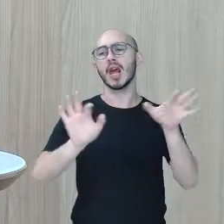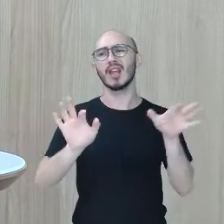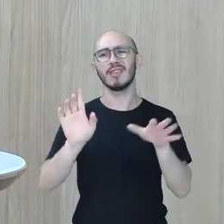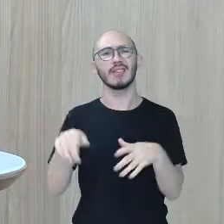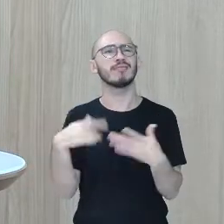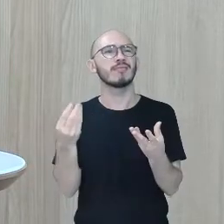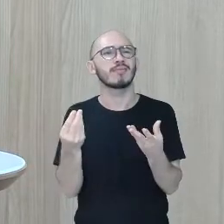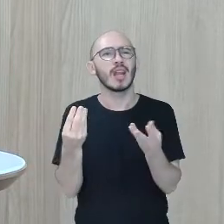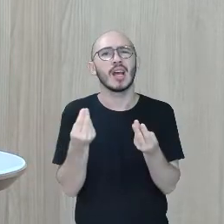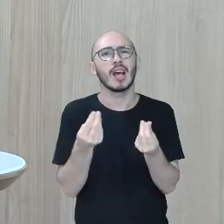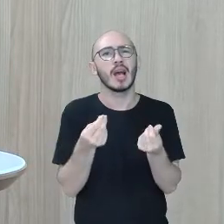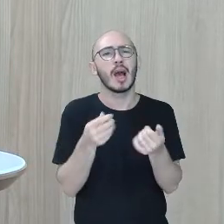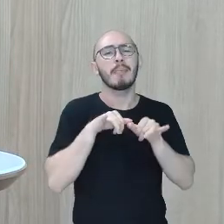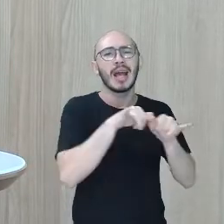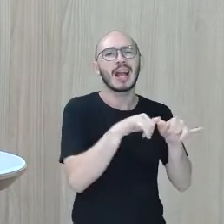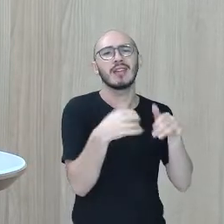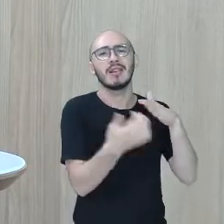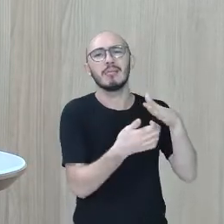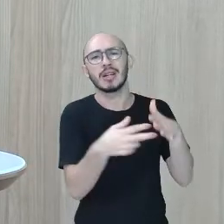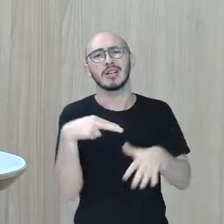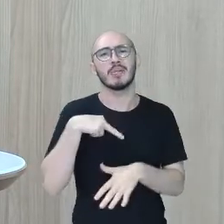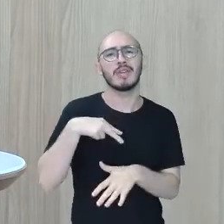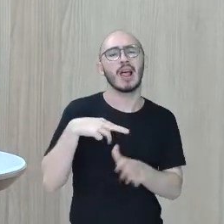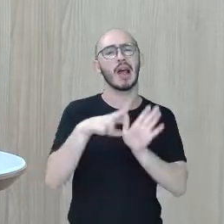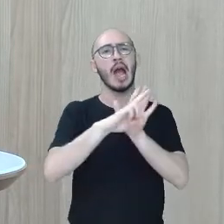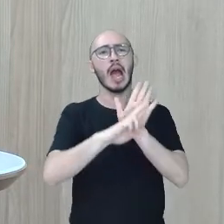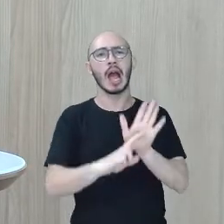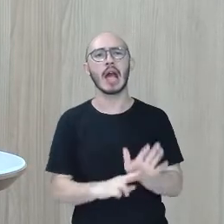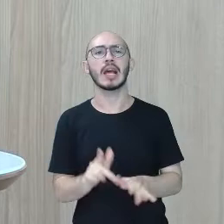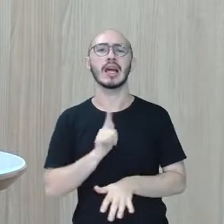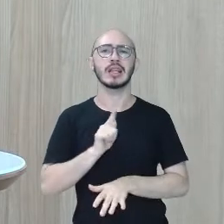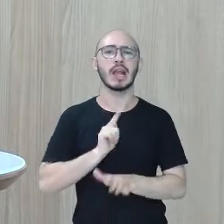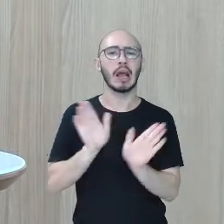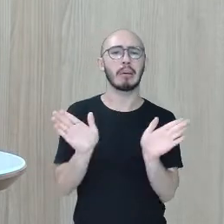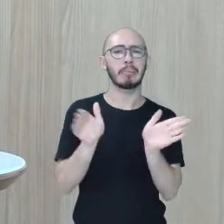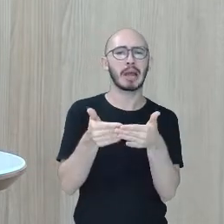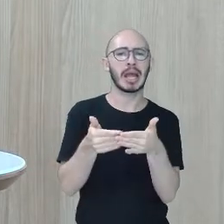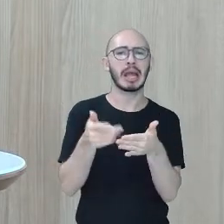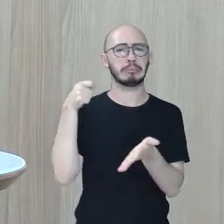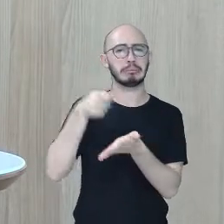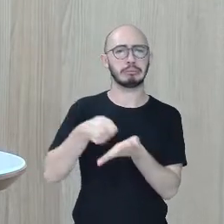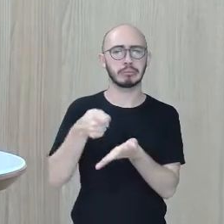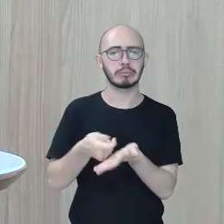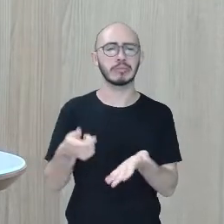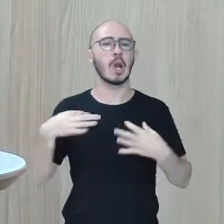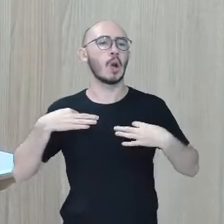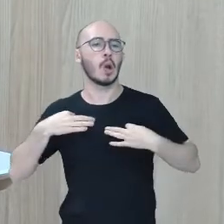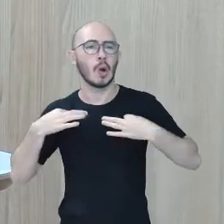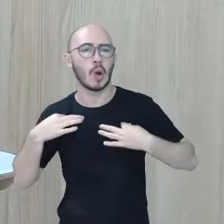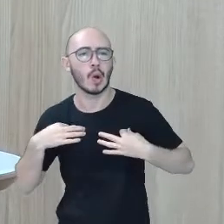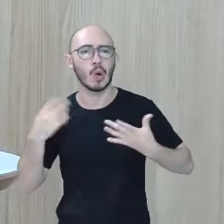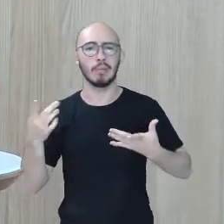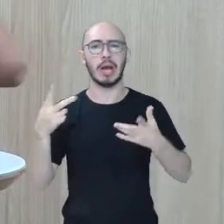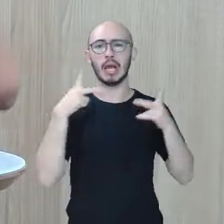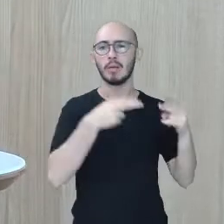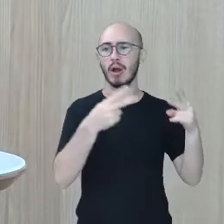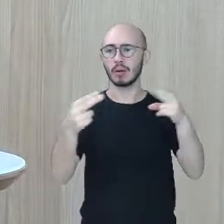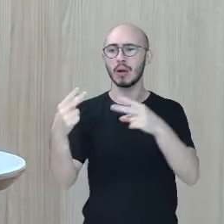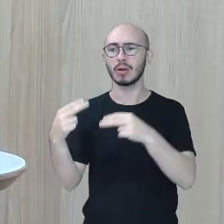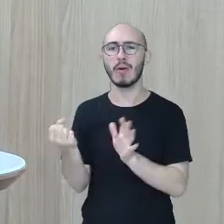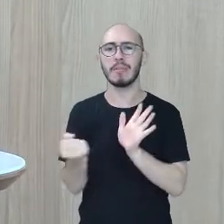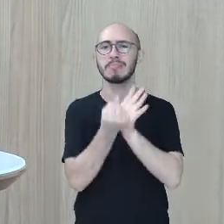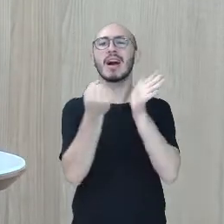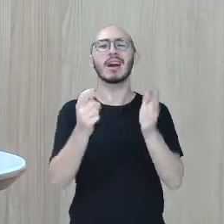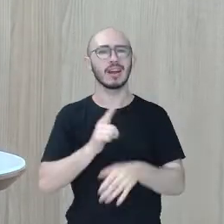privado, essas empresas privadas que têm aquelas regras, as empresas muito fechadas, né, uniformizados, muitas vezes, aquela mesma marca, aquela mesma